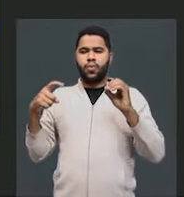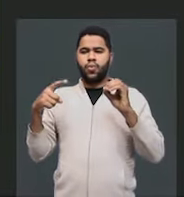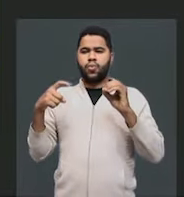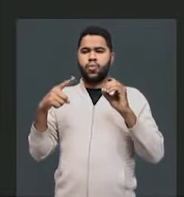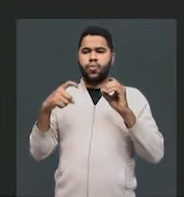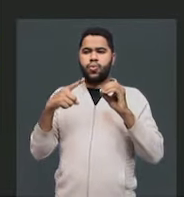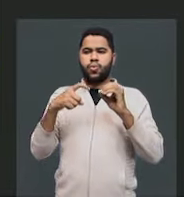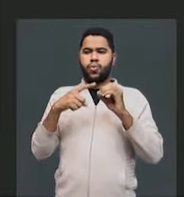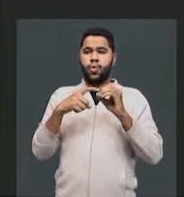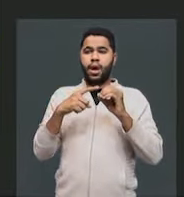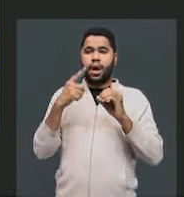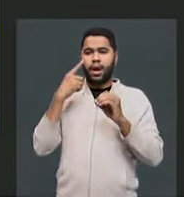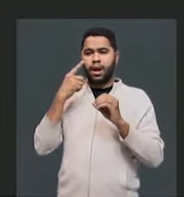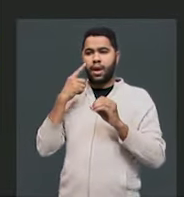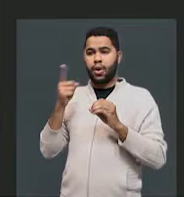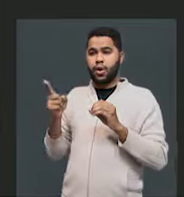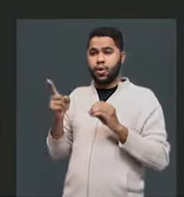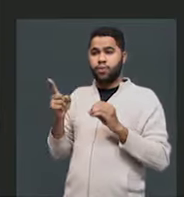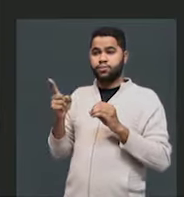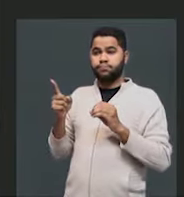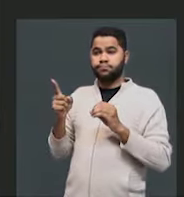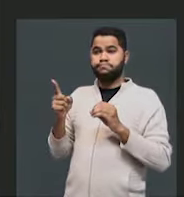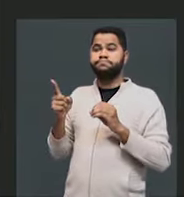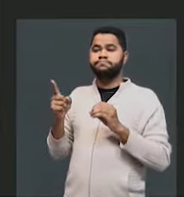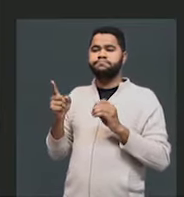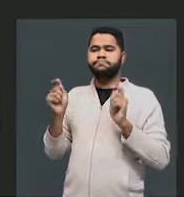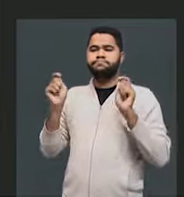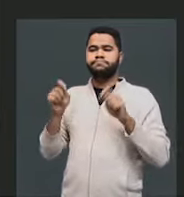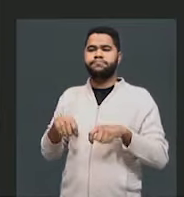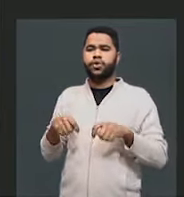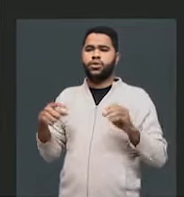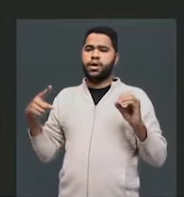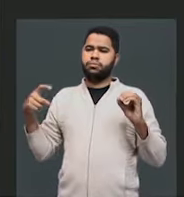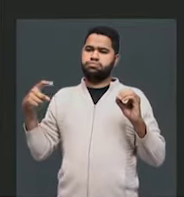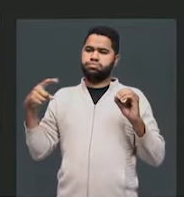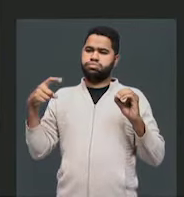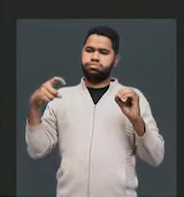todo bonitinho, agora então ele pode ir para